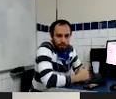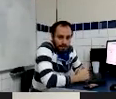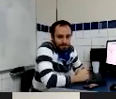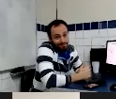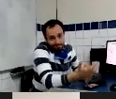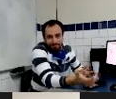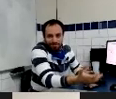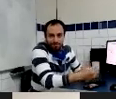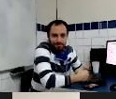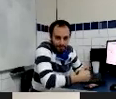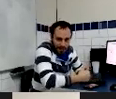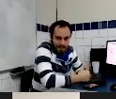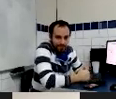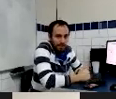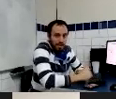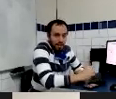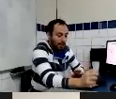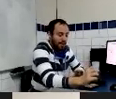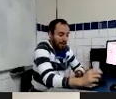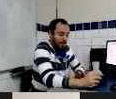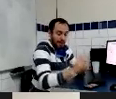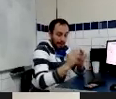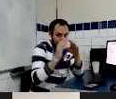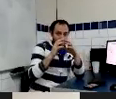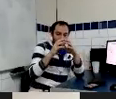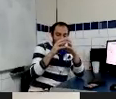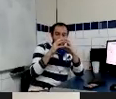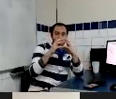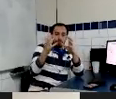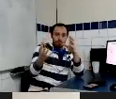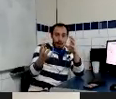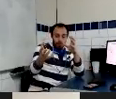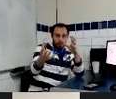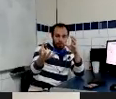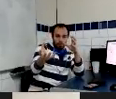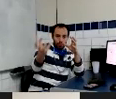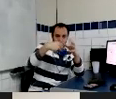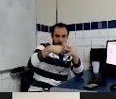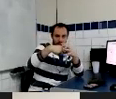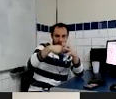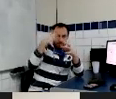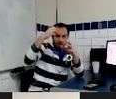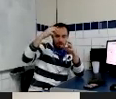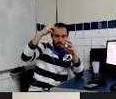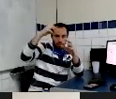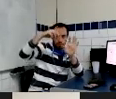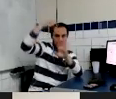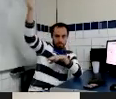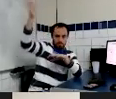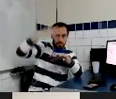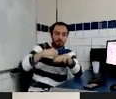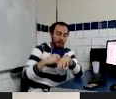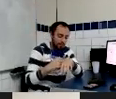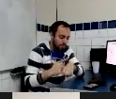Tudo bem? Beleza? Então, a liderança está relacionada a isso. Resolver os conflitos internos e resolver os